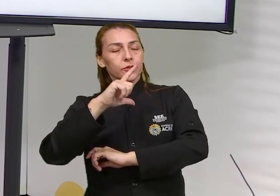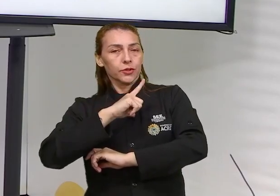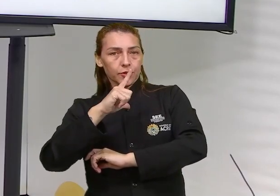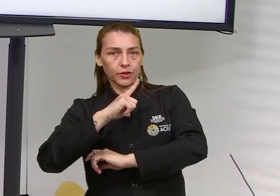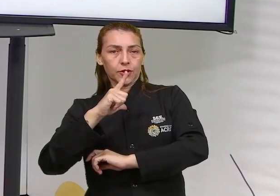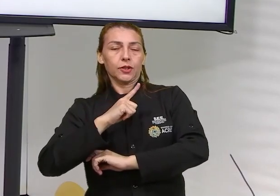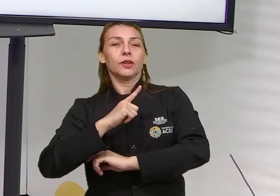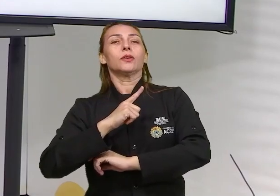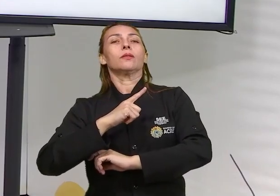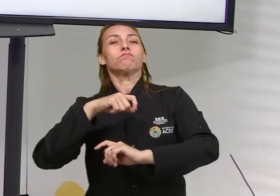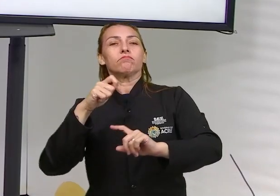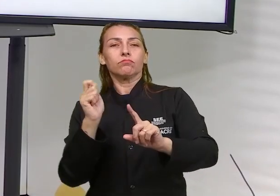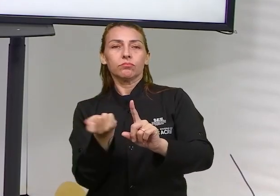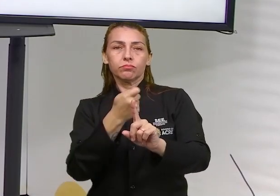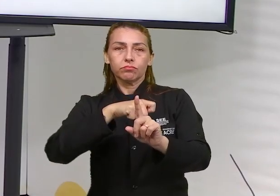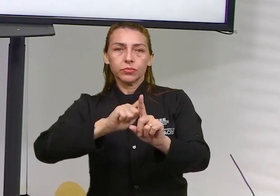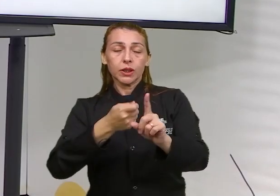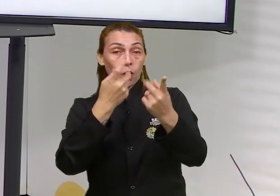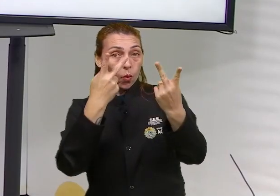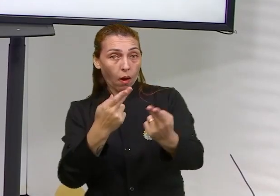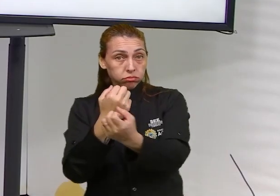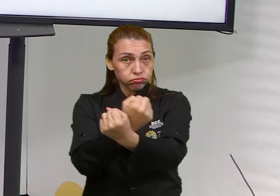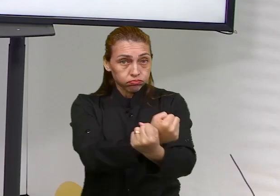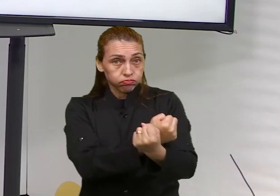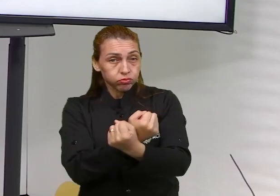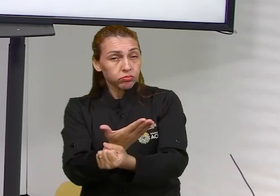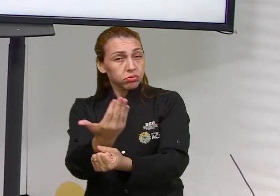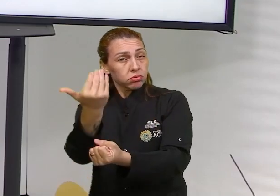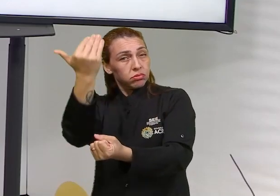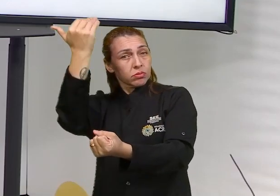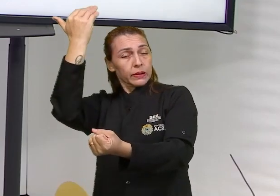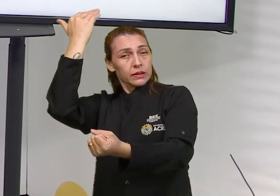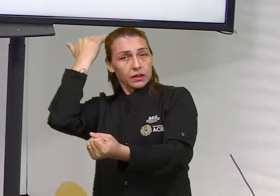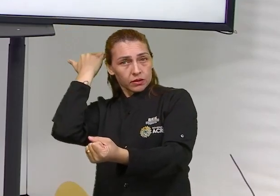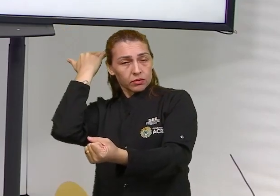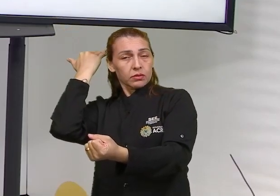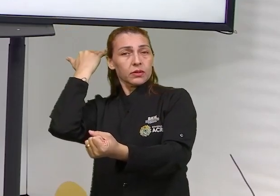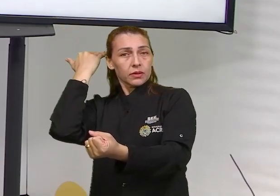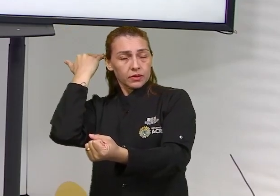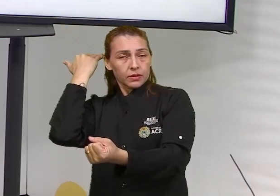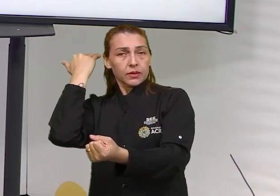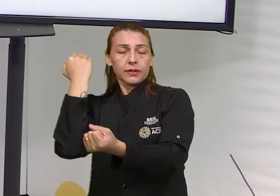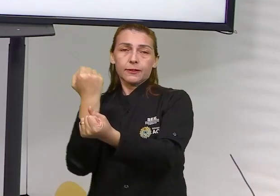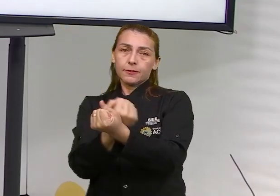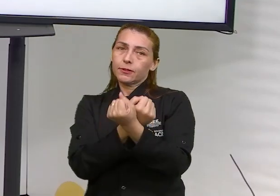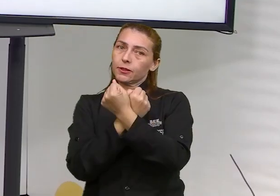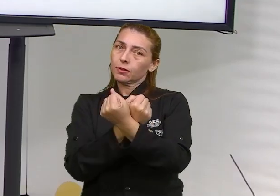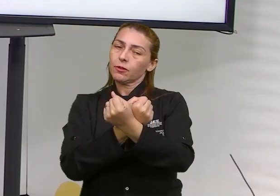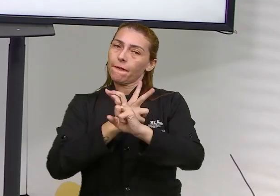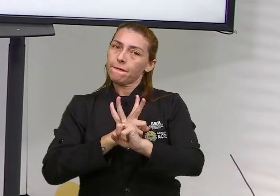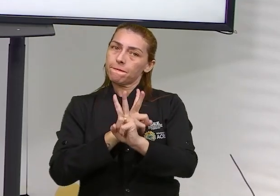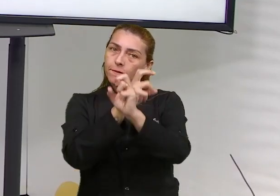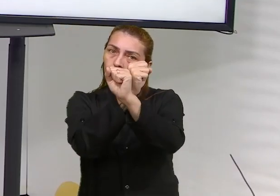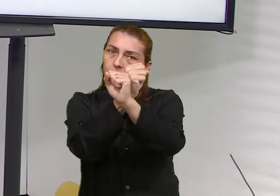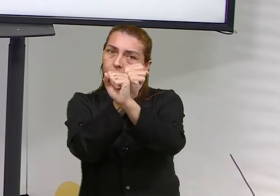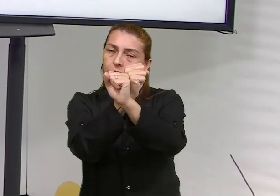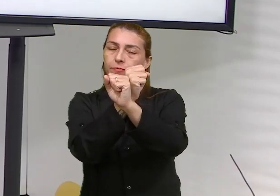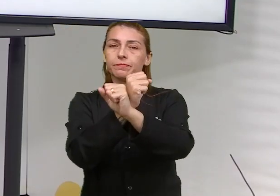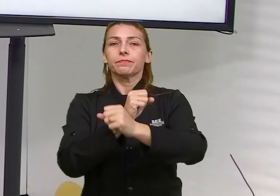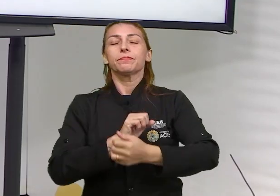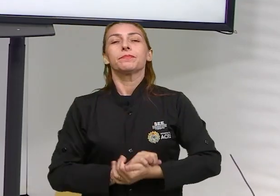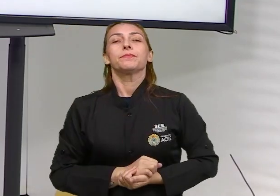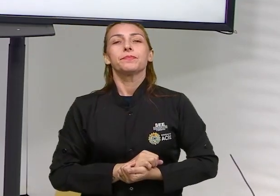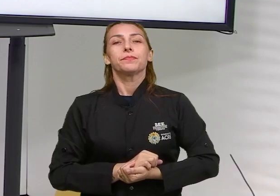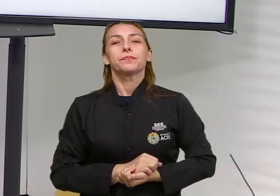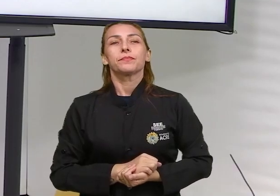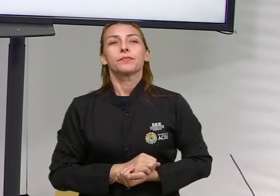sendo tratados da mesma forma em que eles eram tratados lá no período em que a escravidão estava ainda em